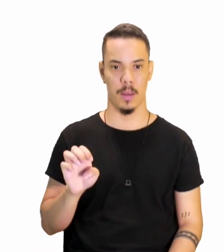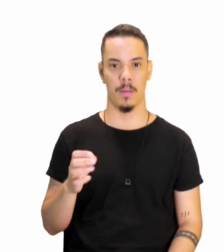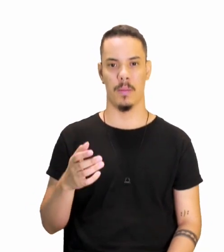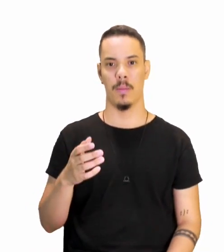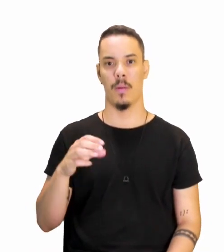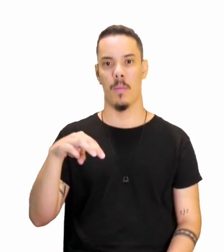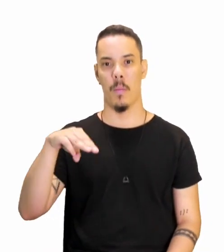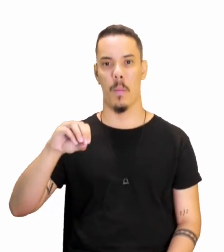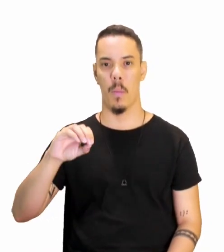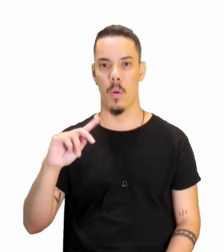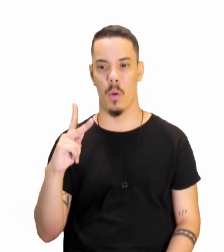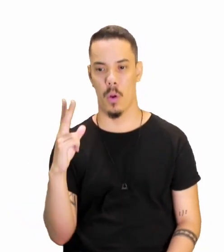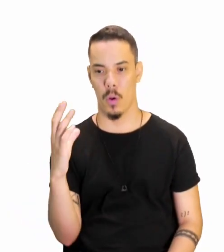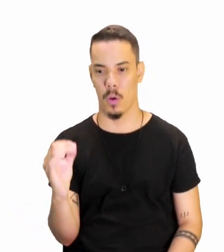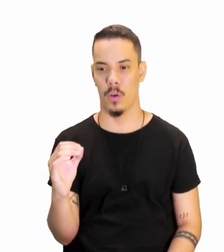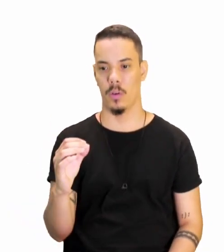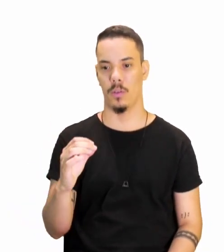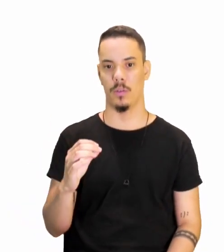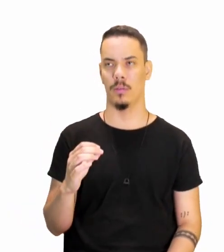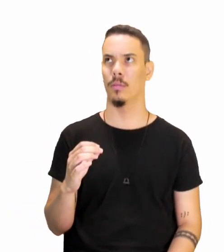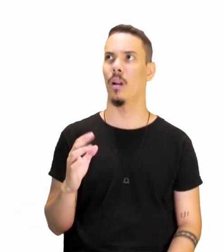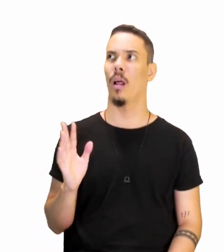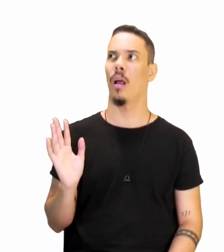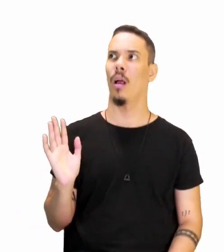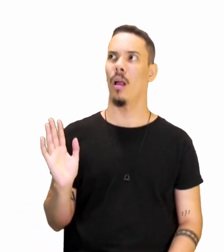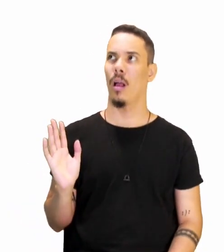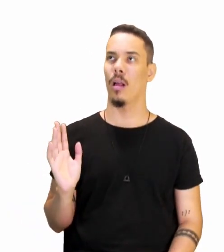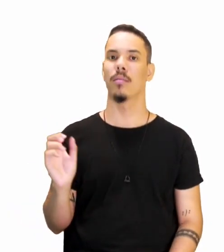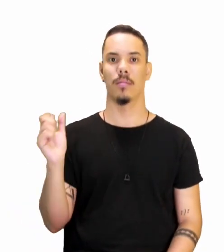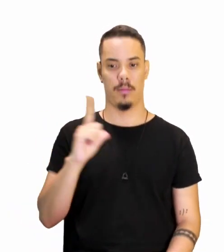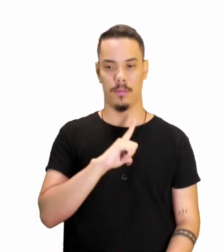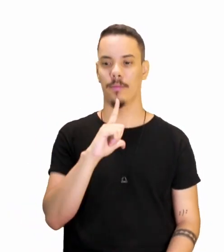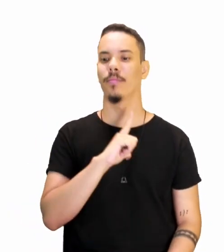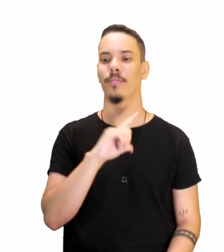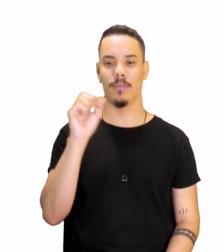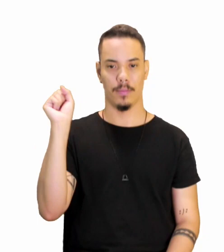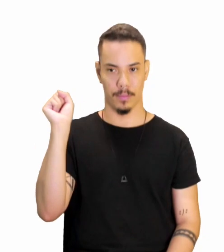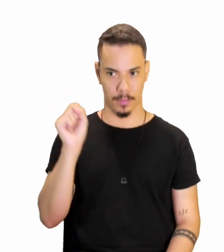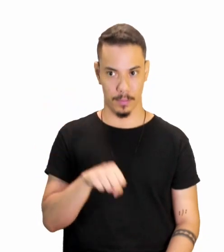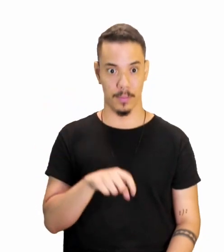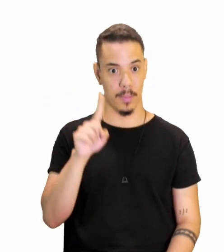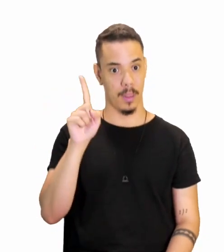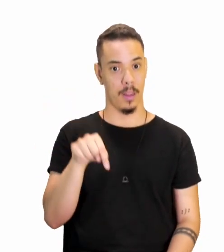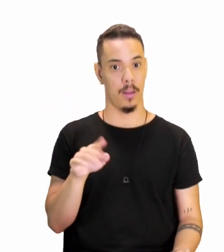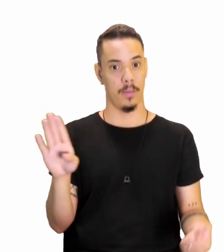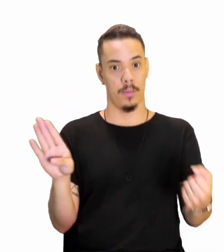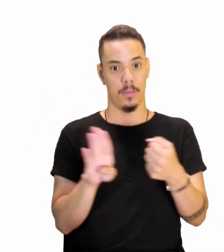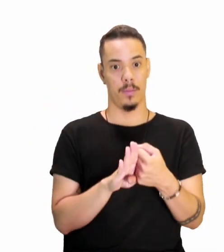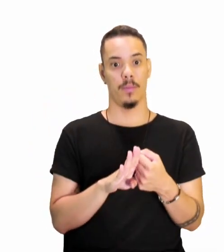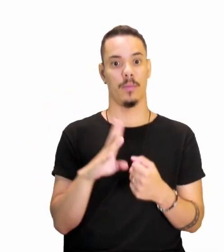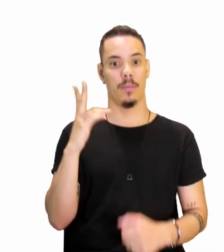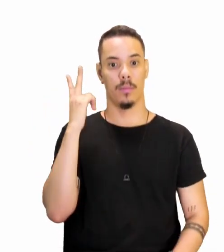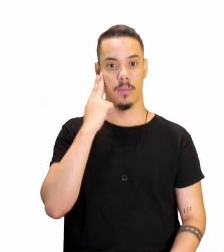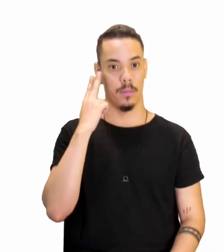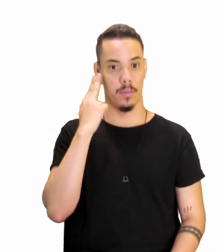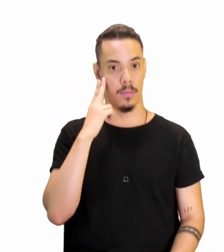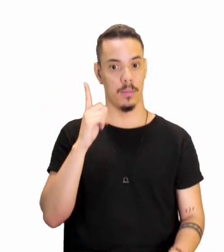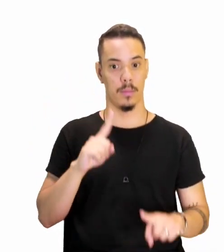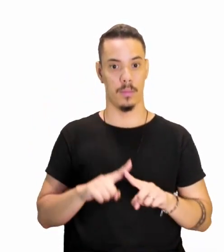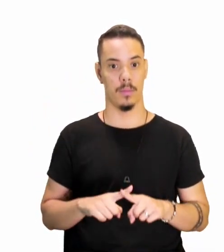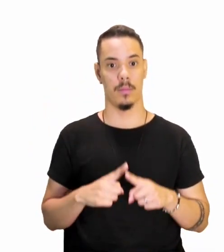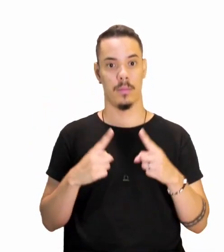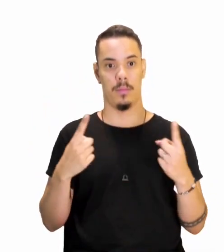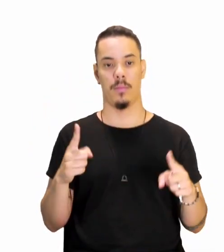Aí você vai lembrar, gente, professora, mas é um substantivo comum, mas só que